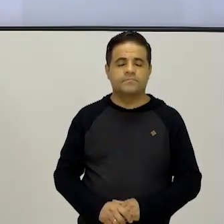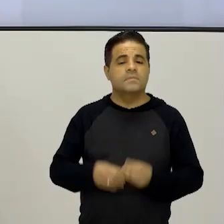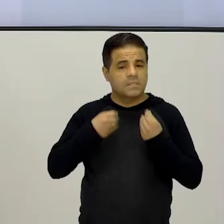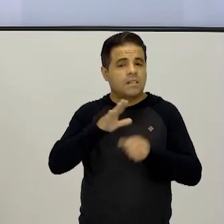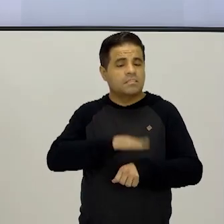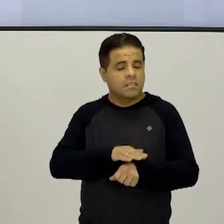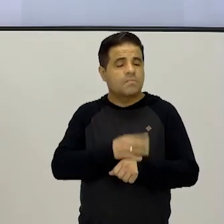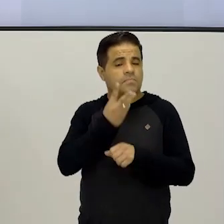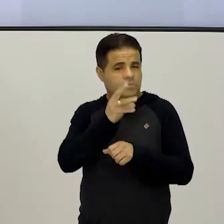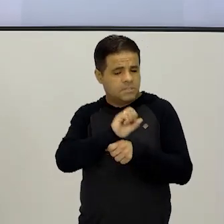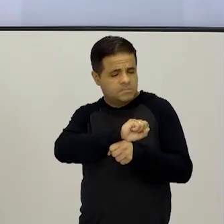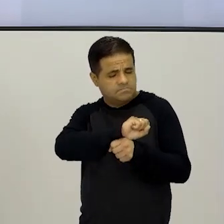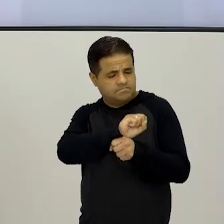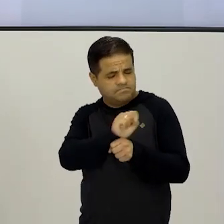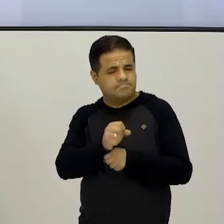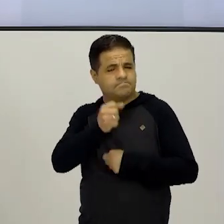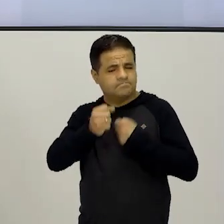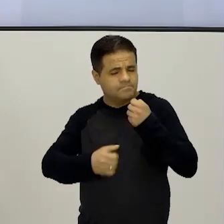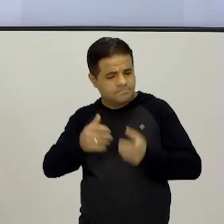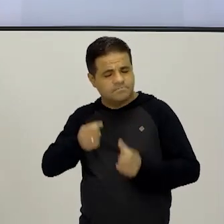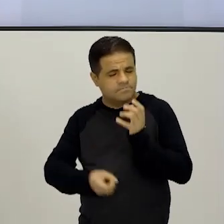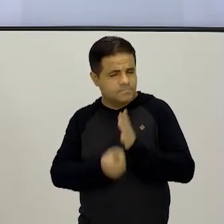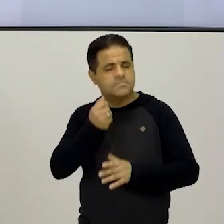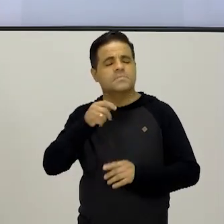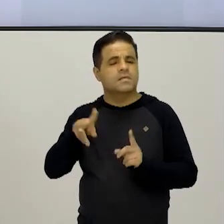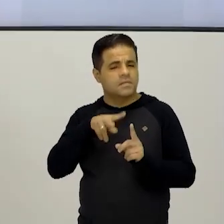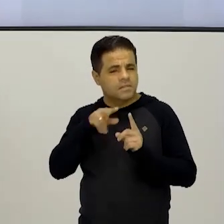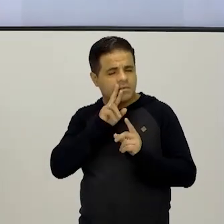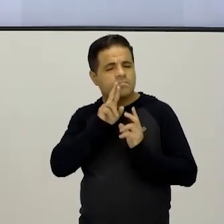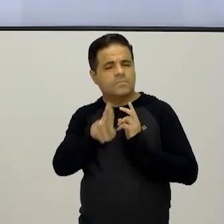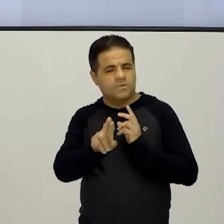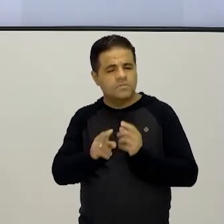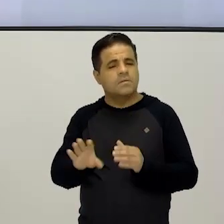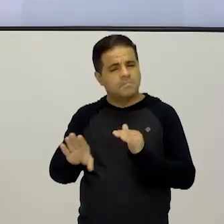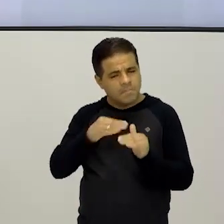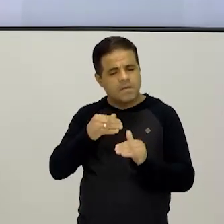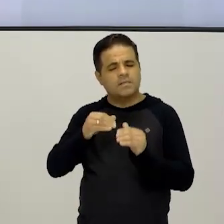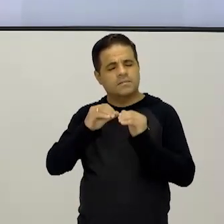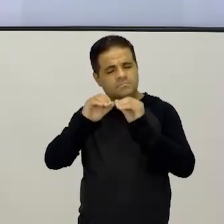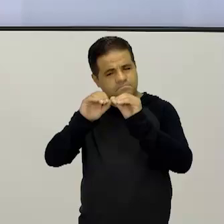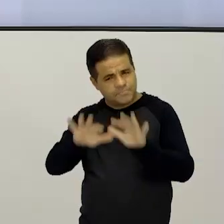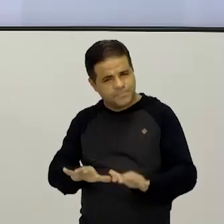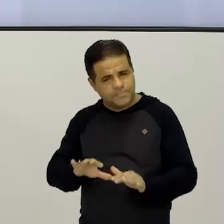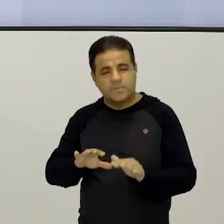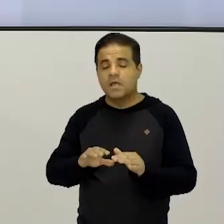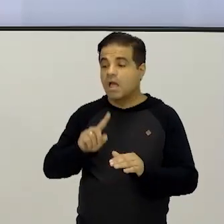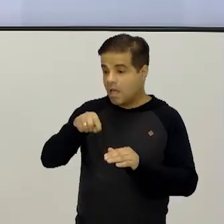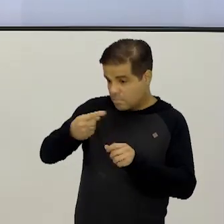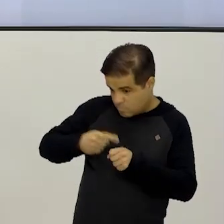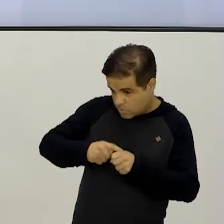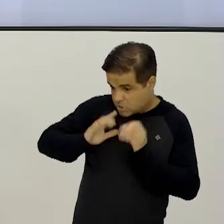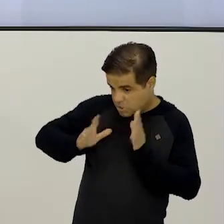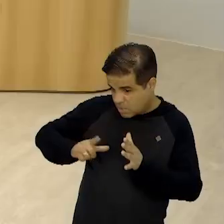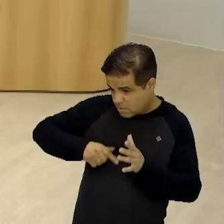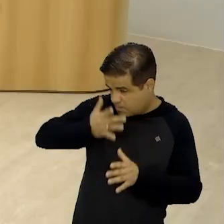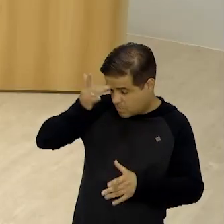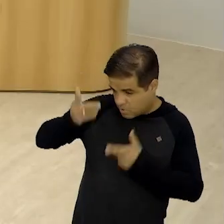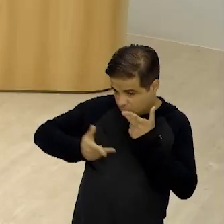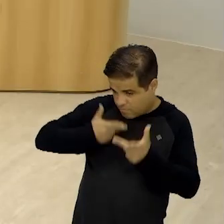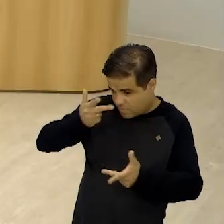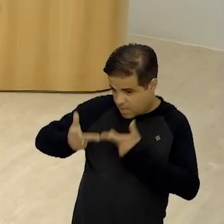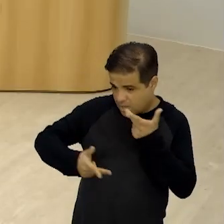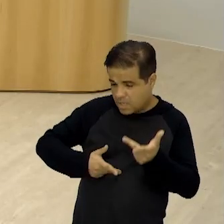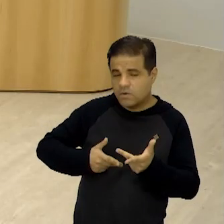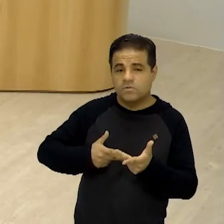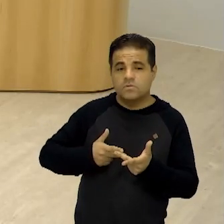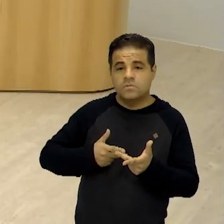segundinhos para poder elaborar aí a sua resposta em English para a gente, manda lá no chat. E aí, Ed, na volta, se já tiver alguém que falou aí sobre